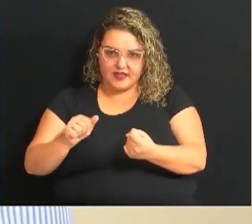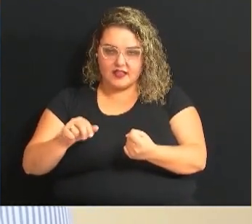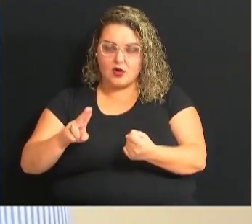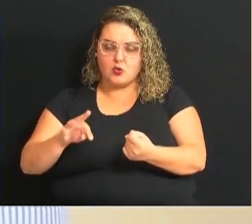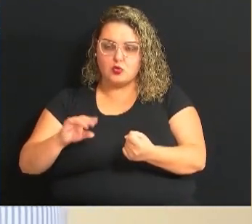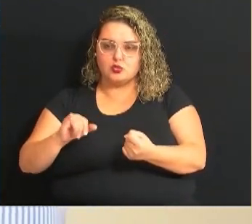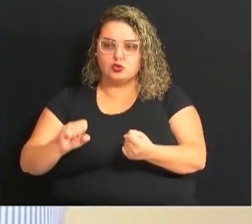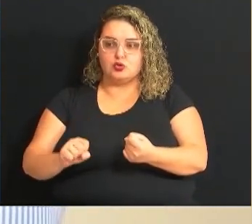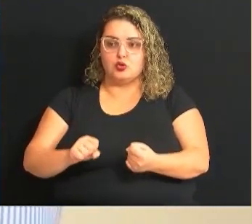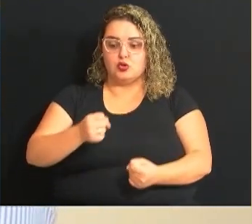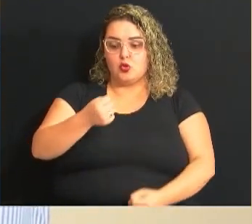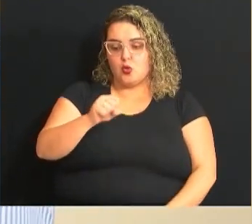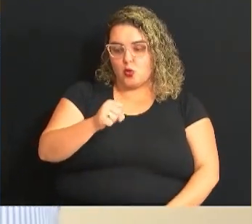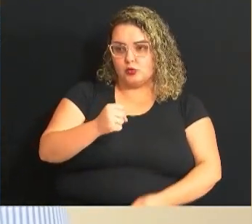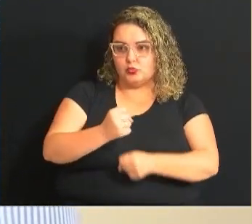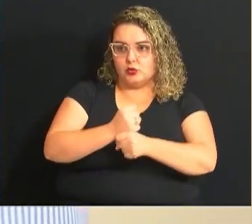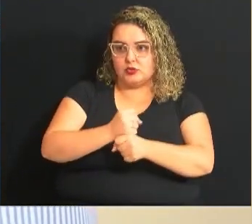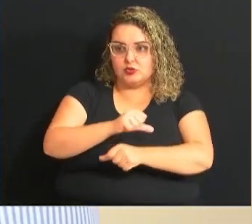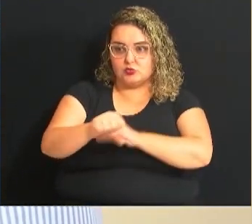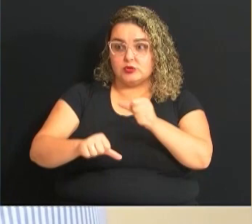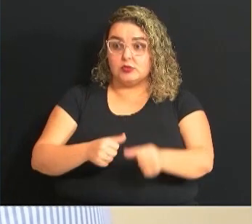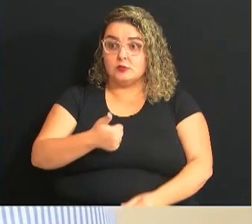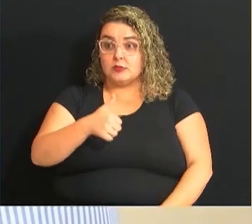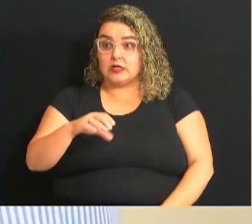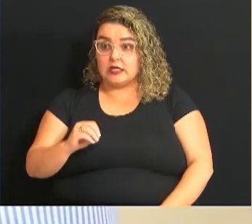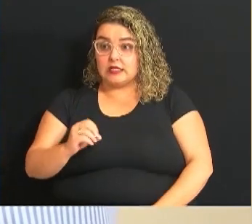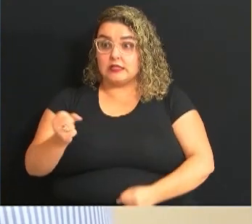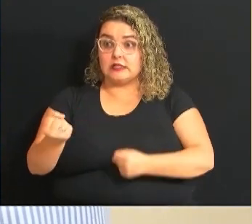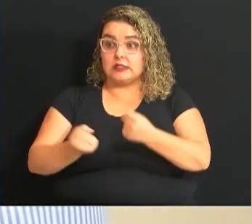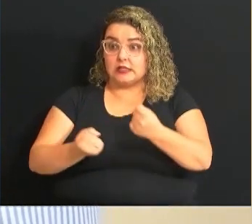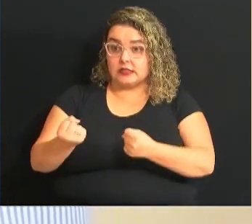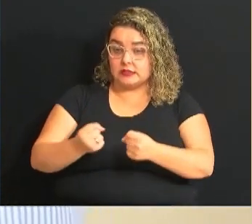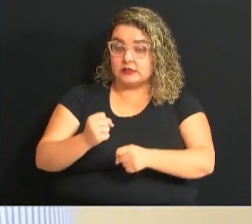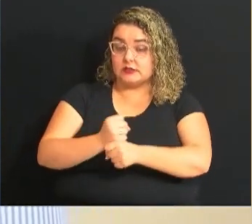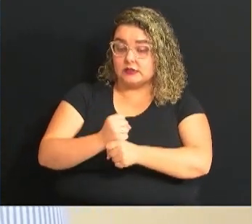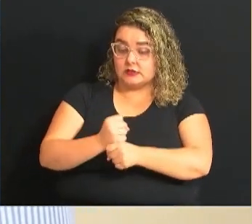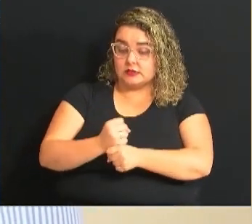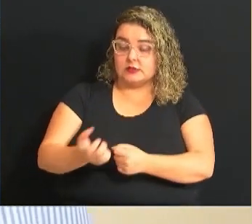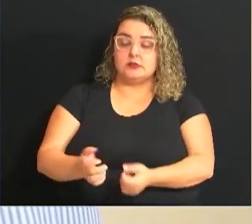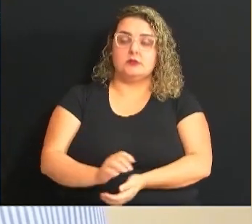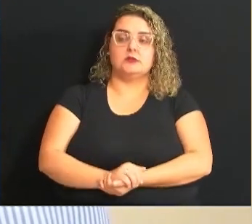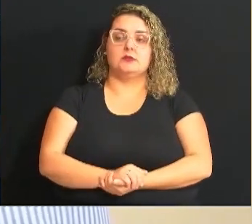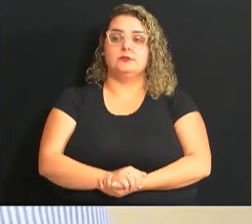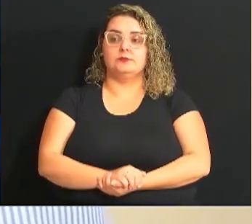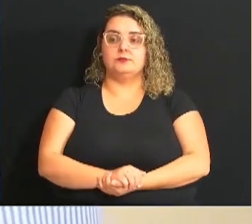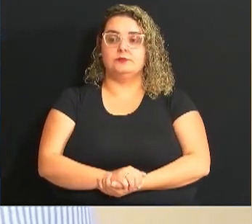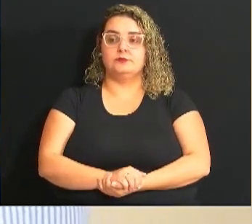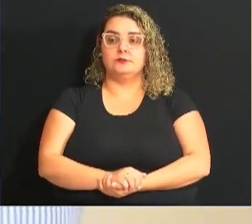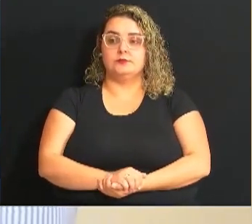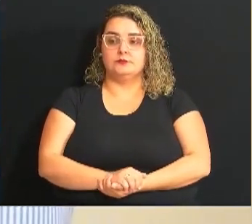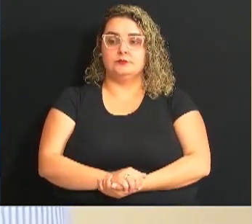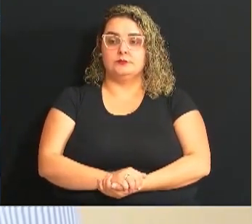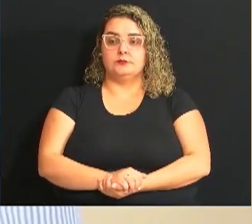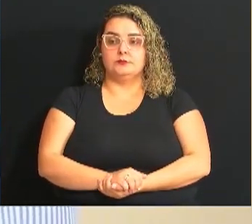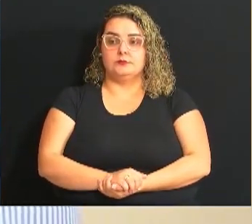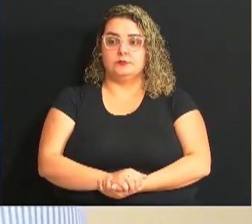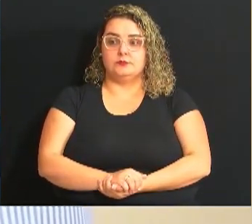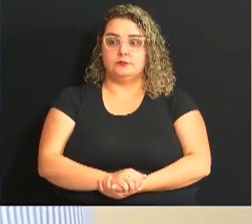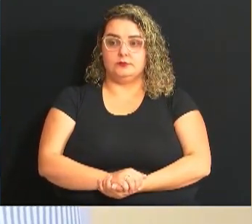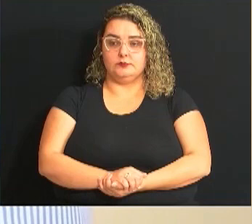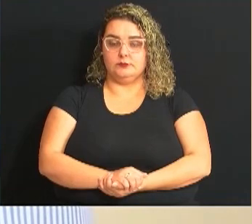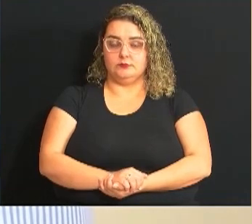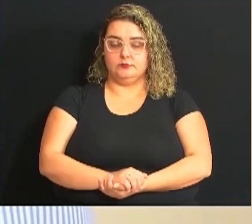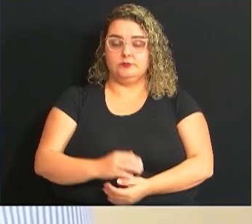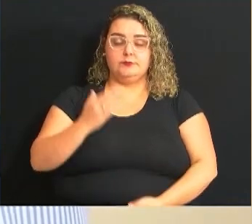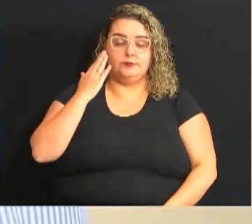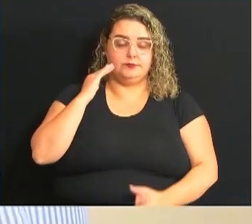né? A vida do veículo do transporte por aplicativo. Nós sabemos de todos os problemas que eles